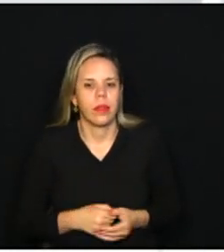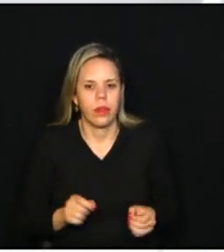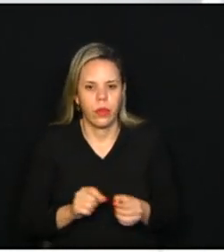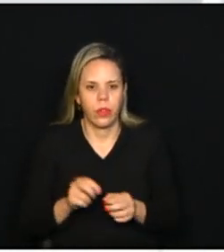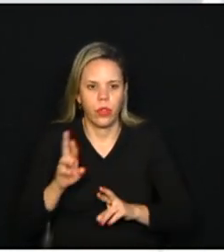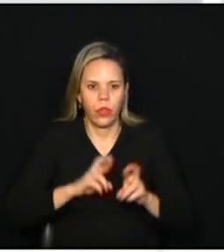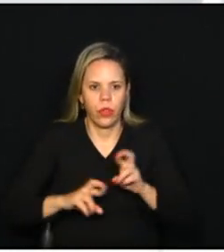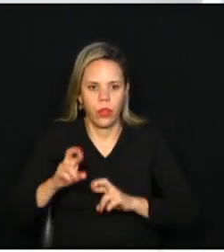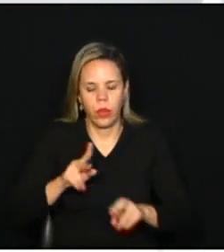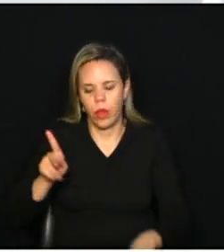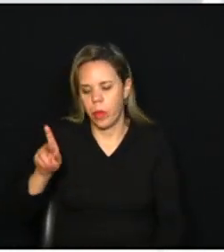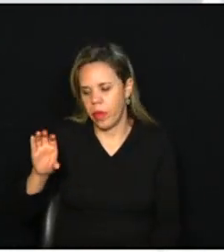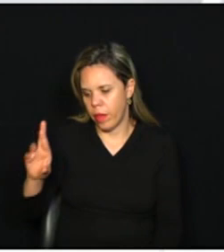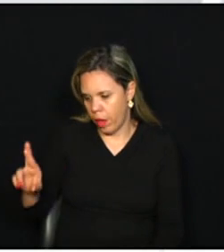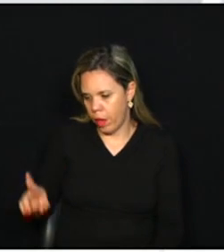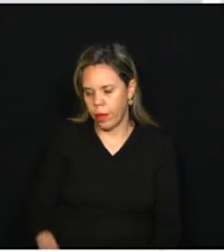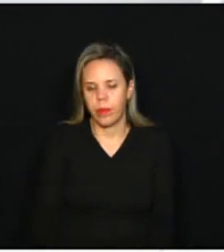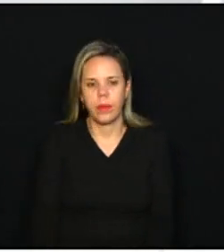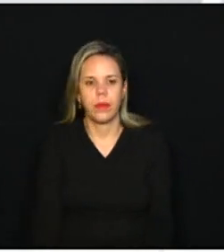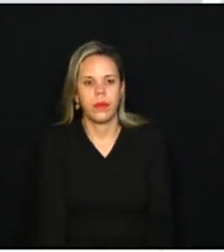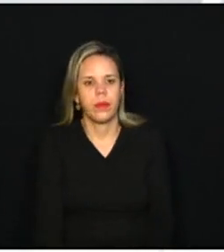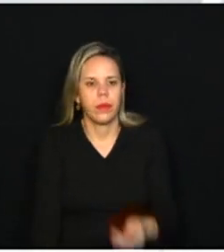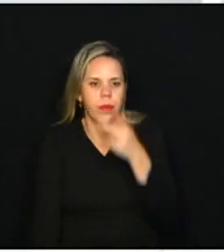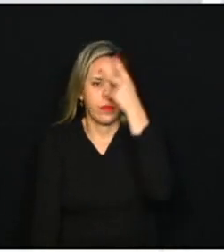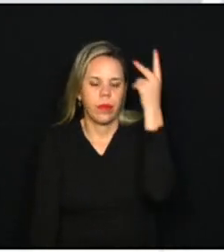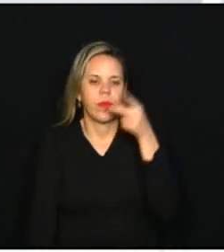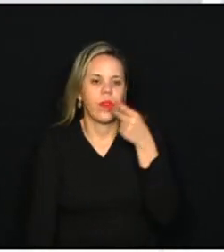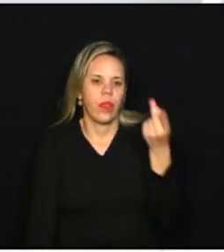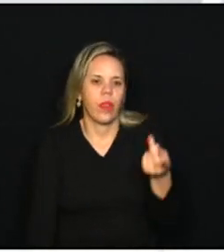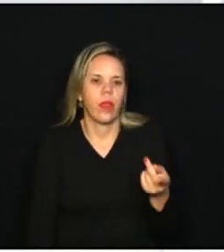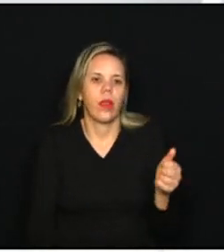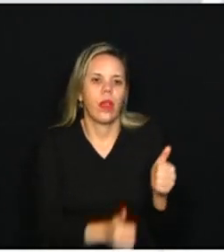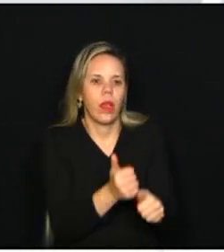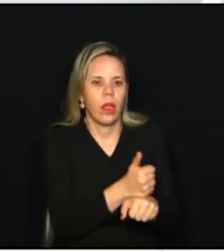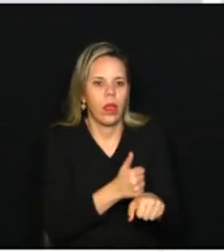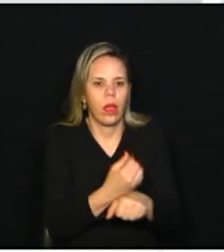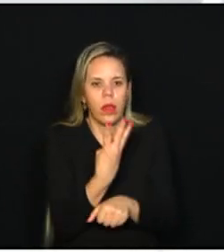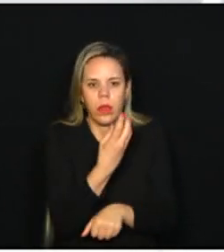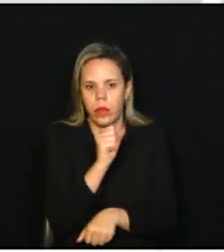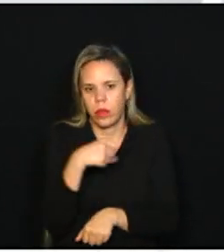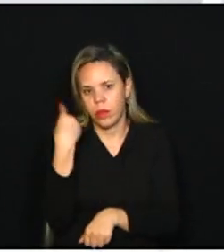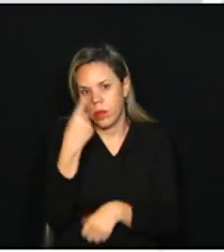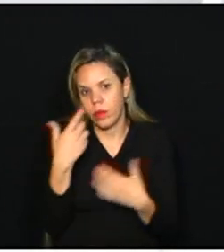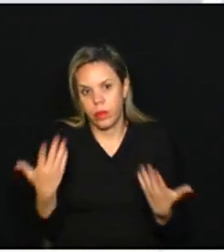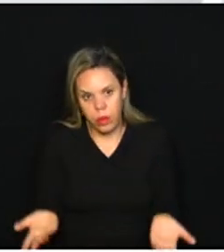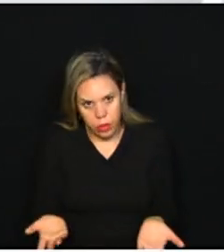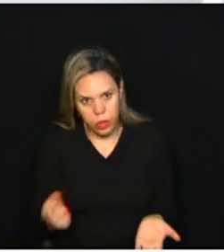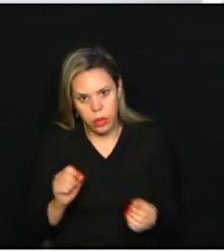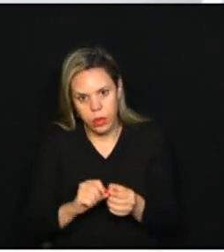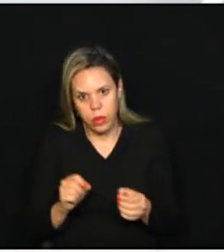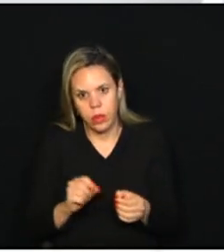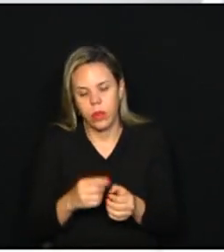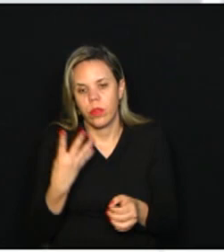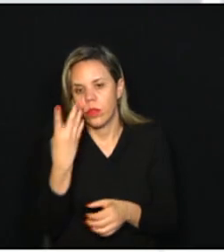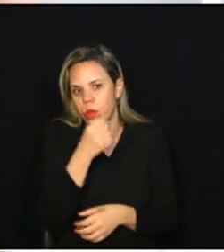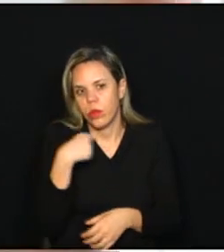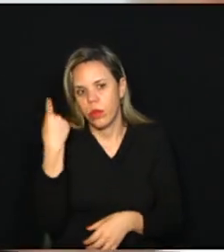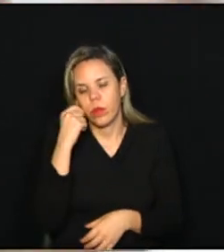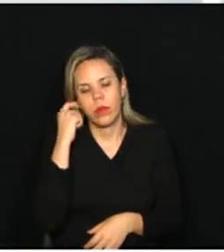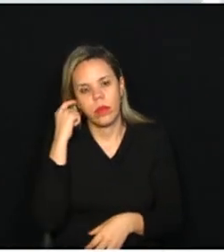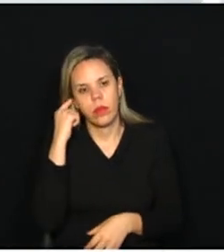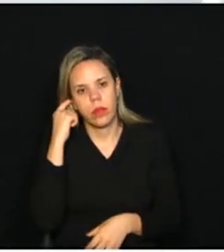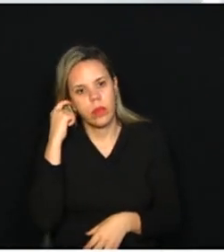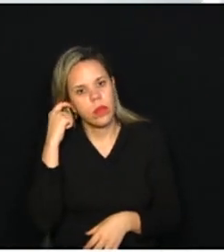de PCR. Alguém também falou, porque o jogador faz a cada 48 horas. Se a gente fizesse a cada 48 horas,